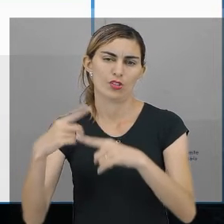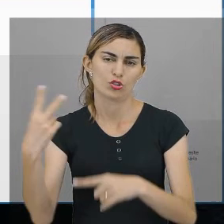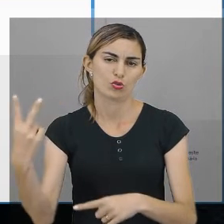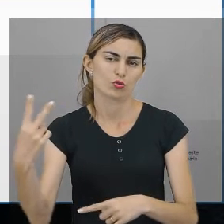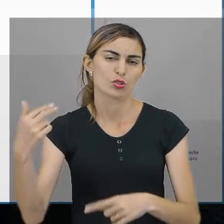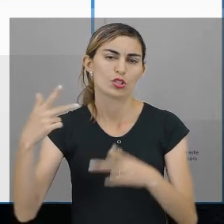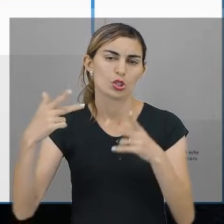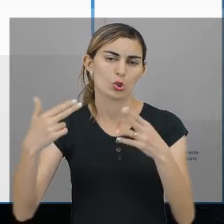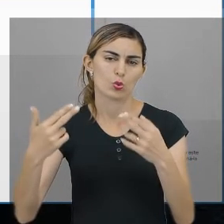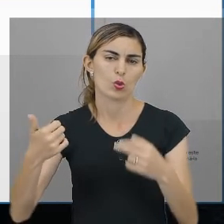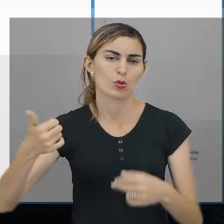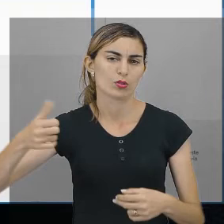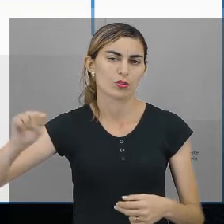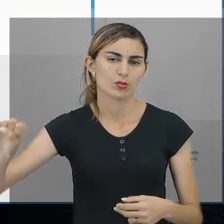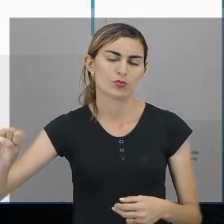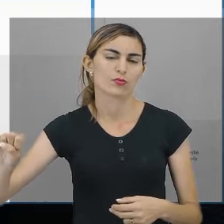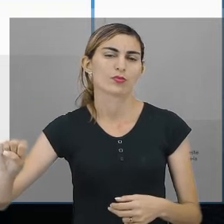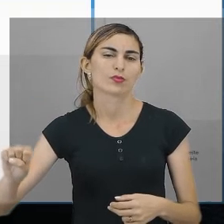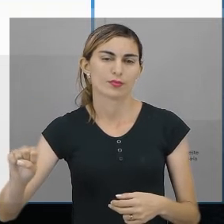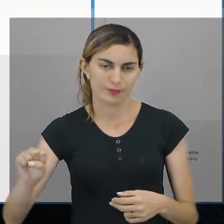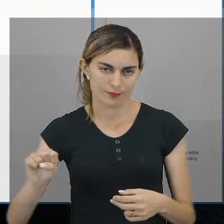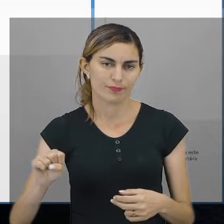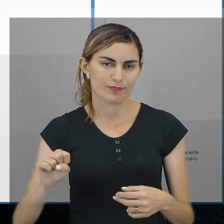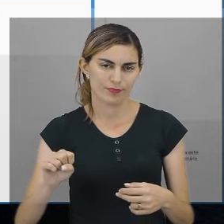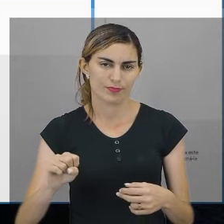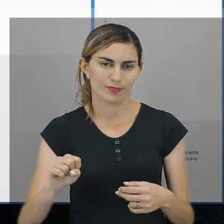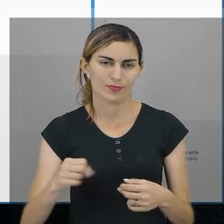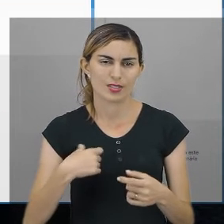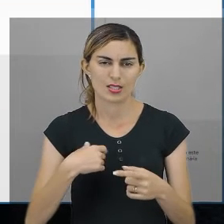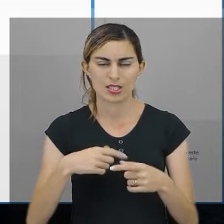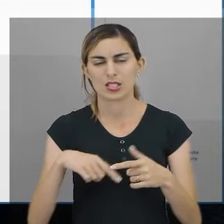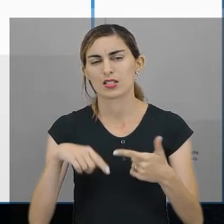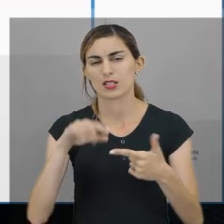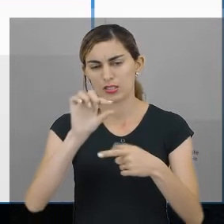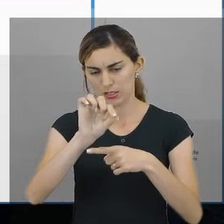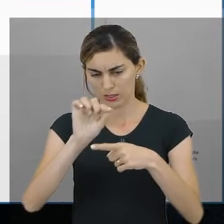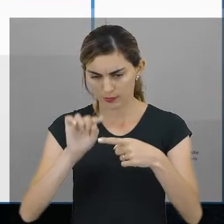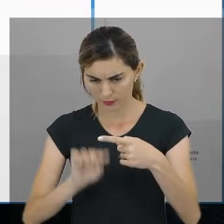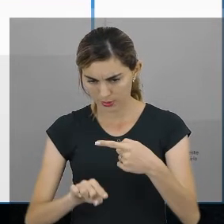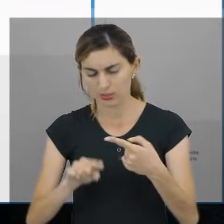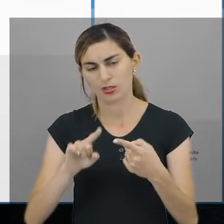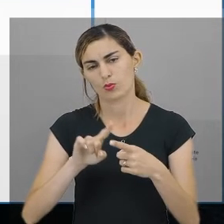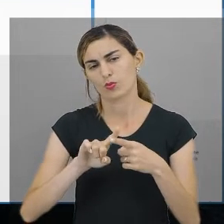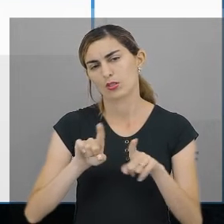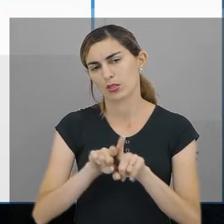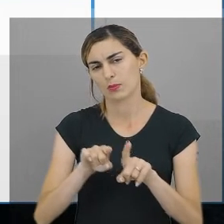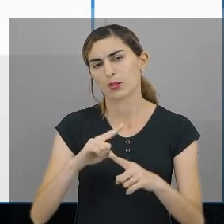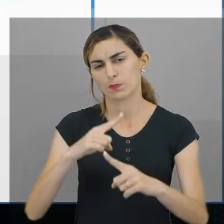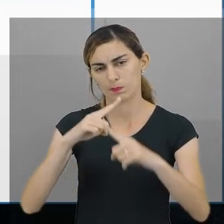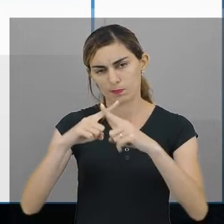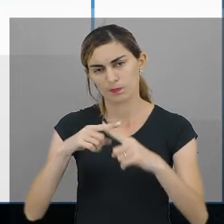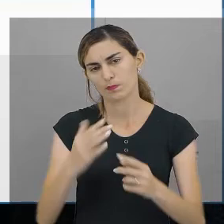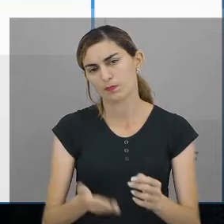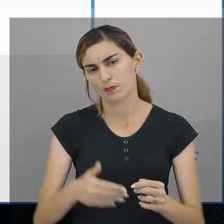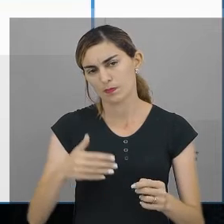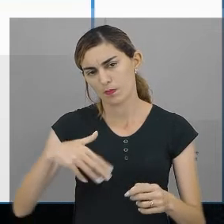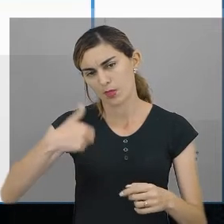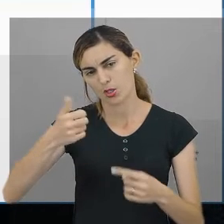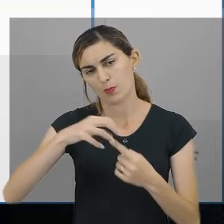caso, a operação de divisão tem prioridade sobre a multiplicação, que tem prioridade sobre a de